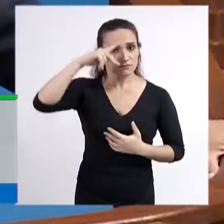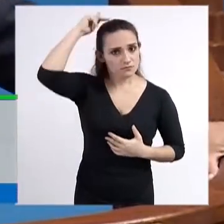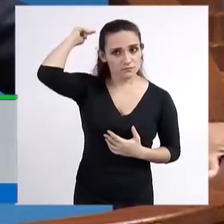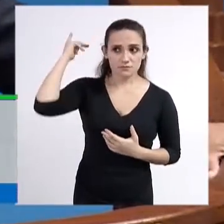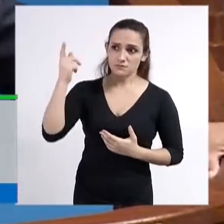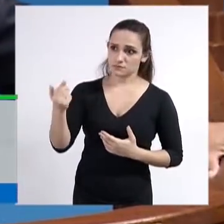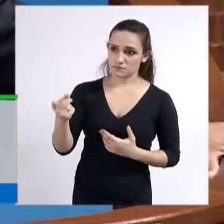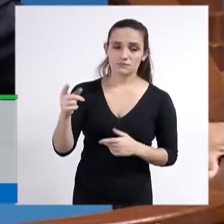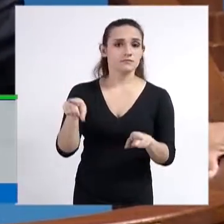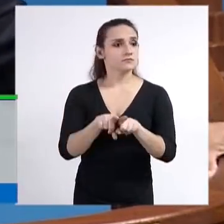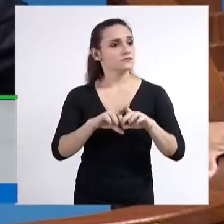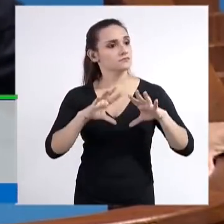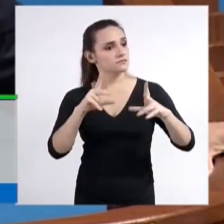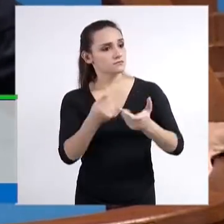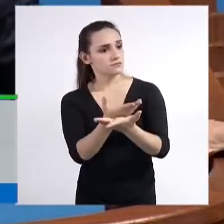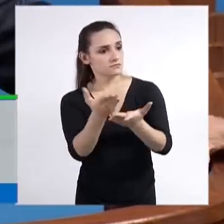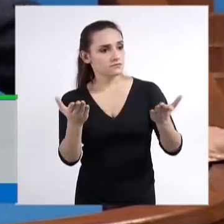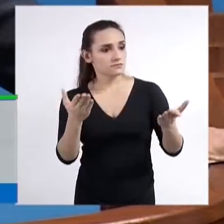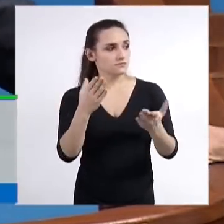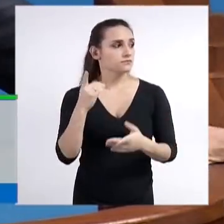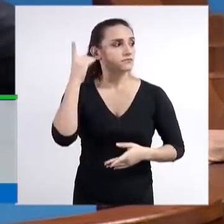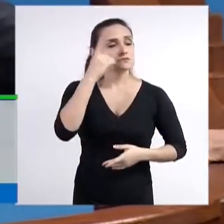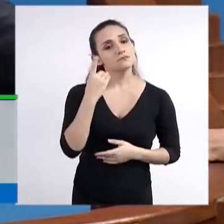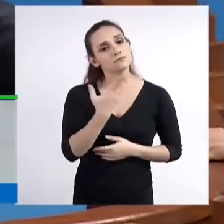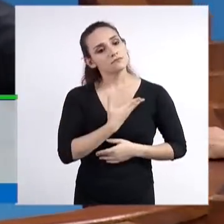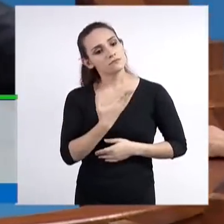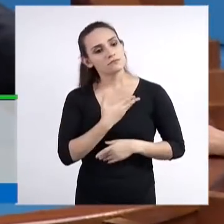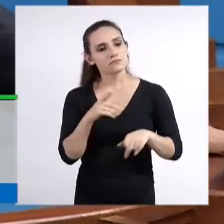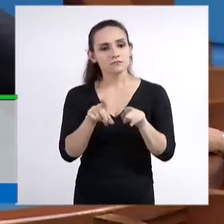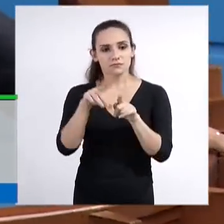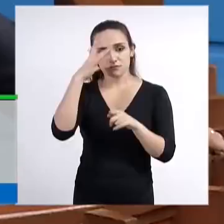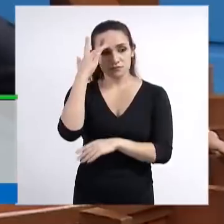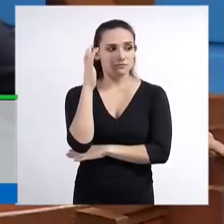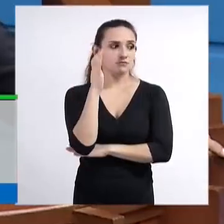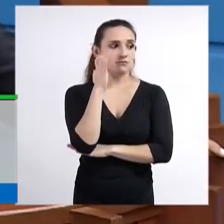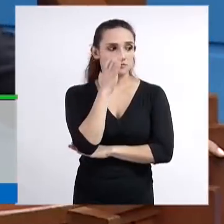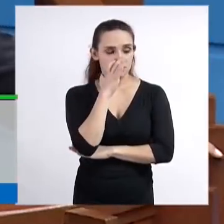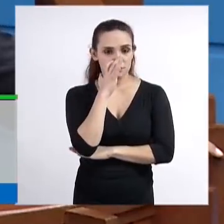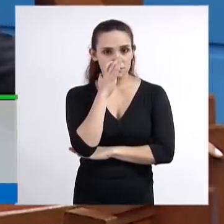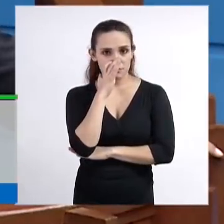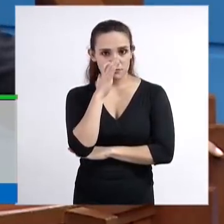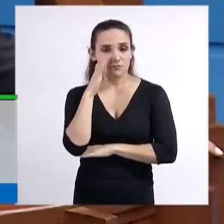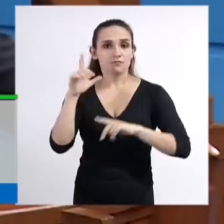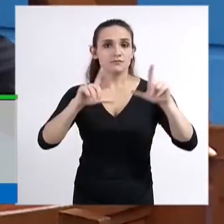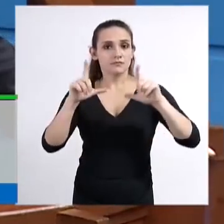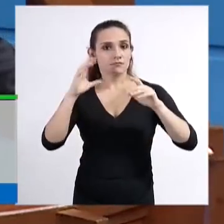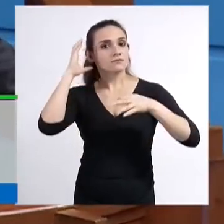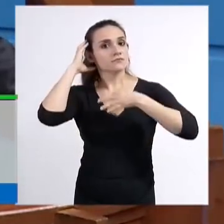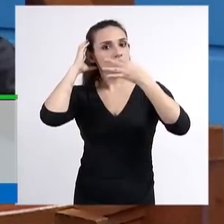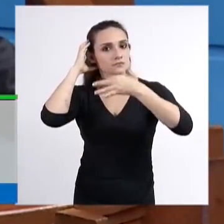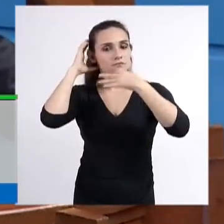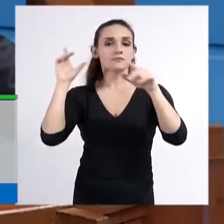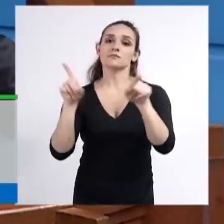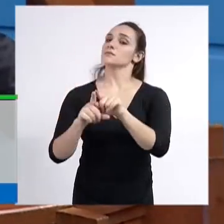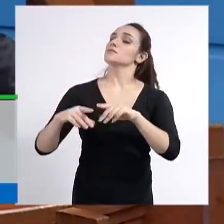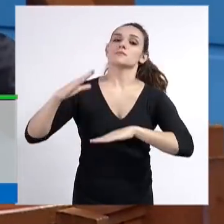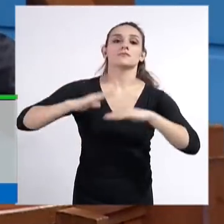Colegas deputados, público presente nessa casa, público que nos assiste, nos ouve, pela TV e Rádio Assembleia, imprensa aqui